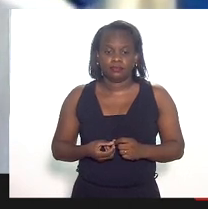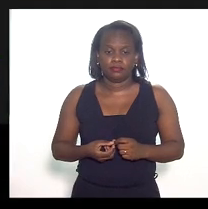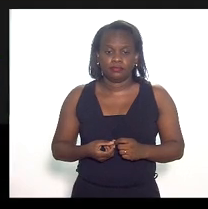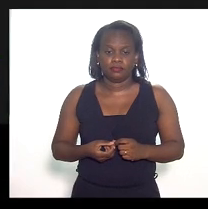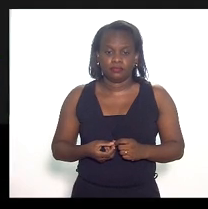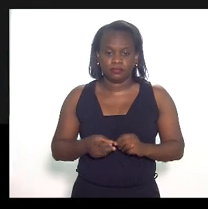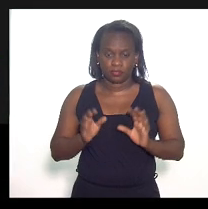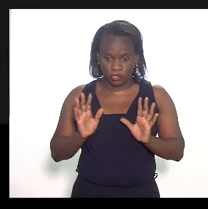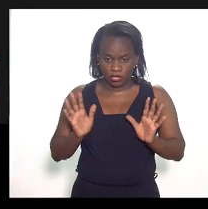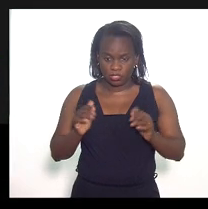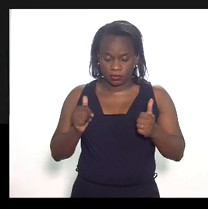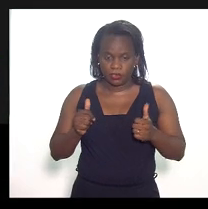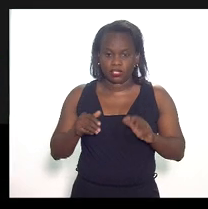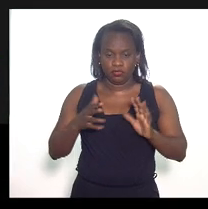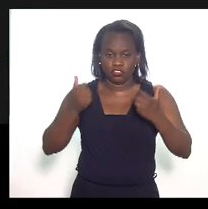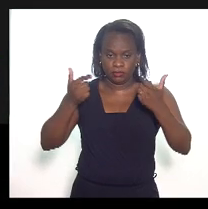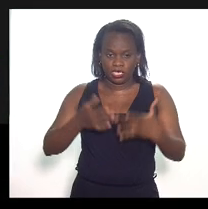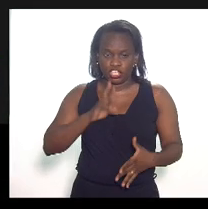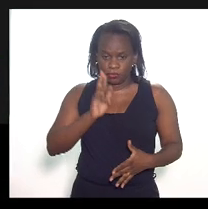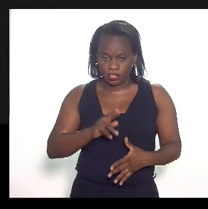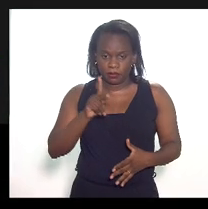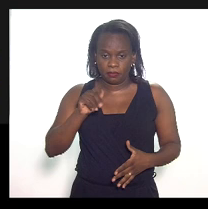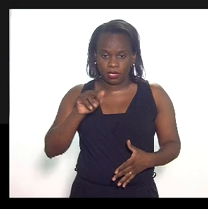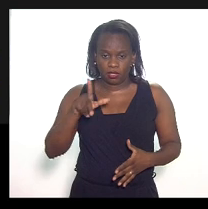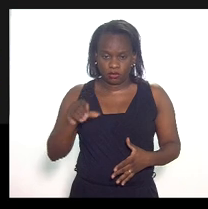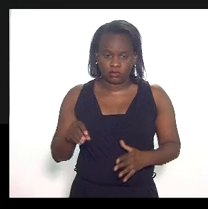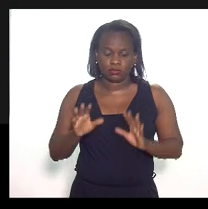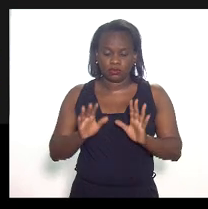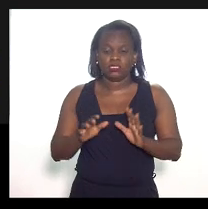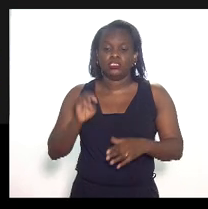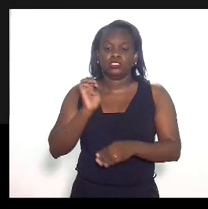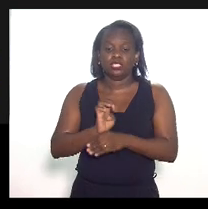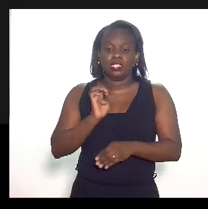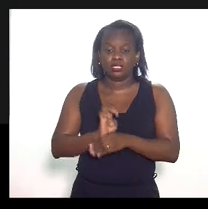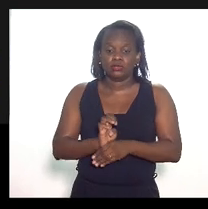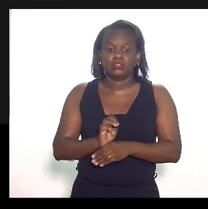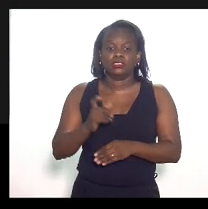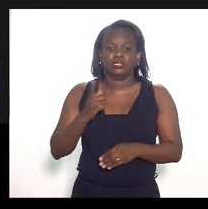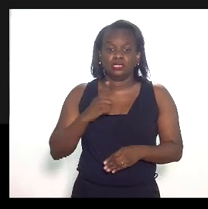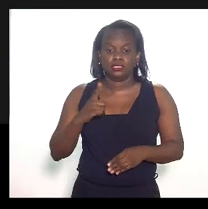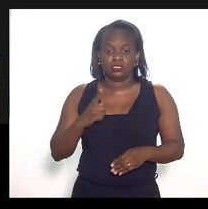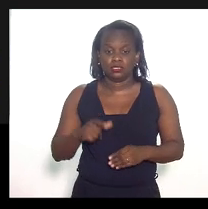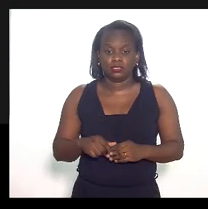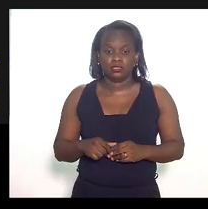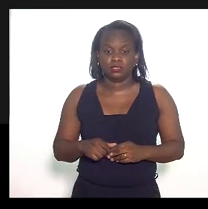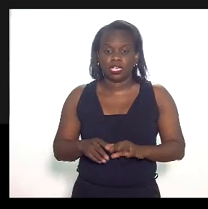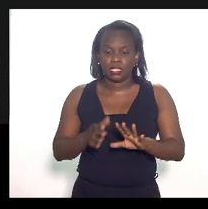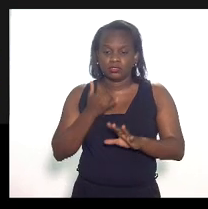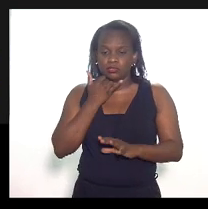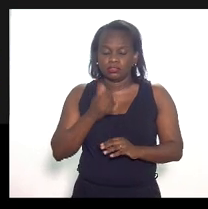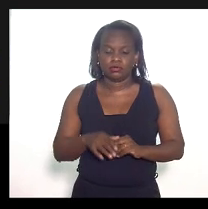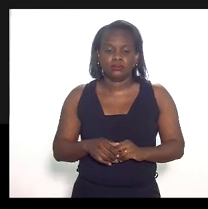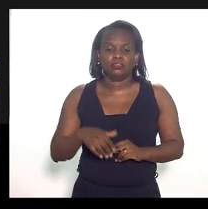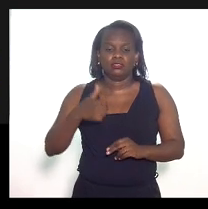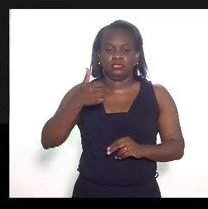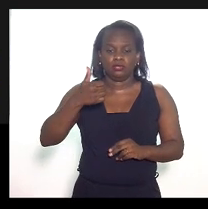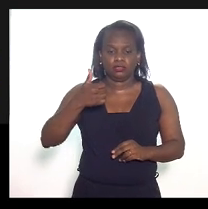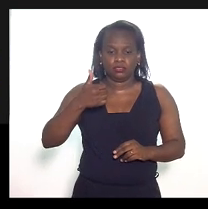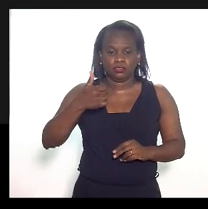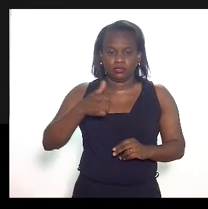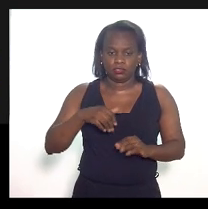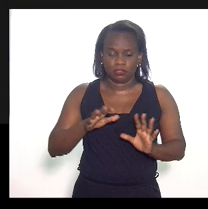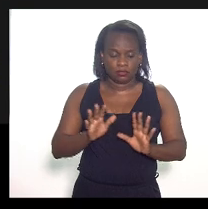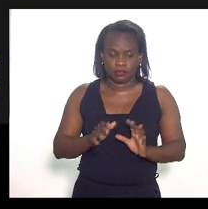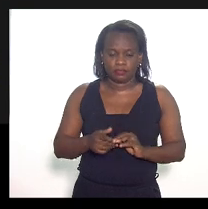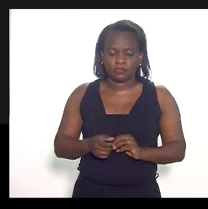Oi, Daniel. Tudo bem? Eu vou só responder ao doutor Paulo. Estadual, nós temos... Secretário, desculpa. 195...